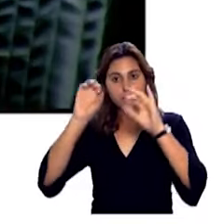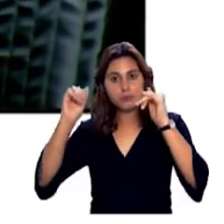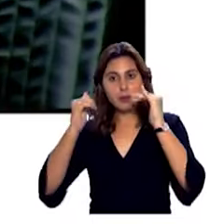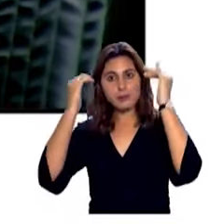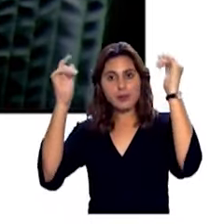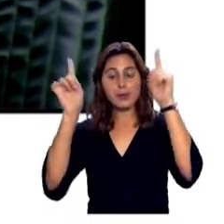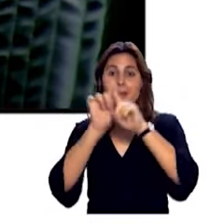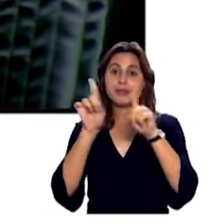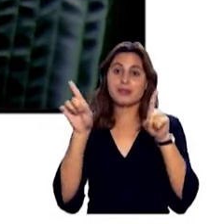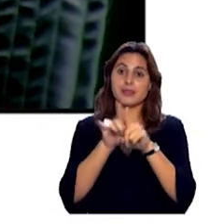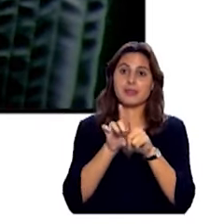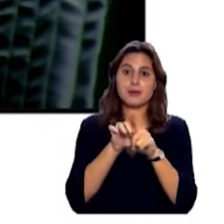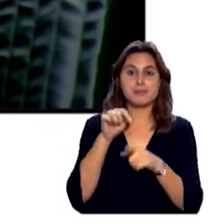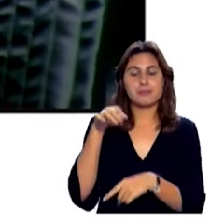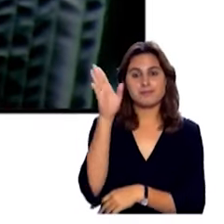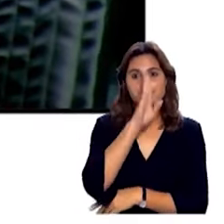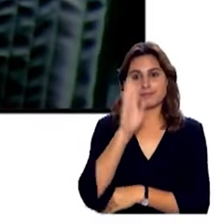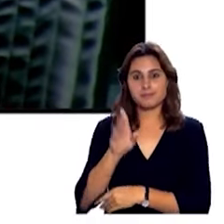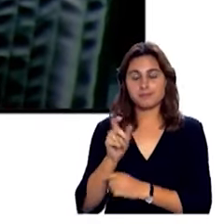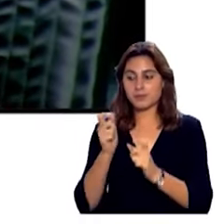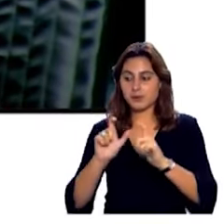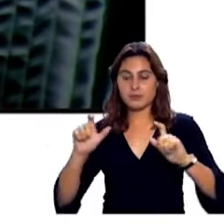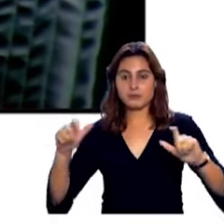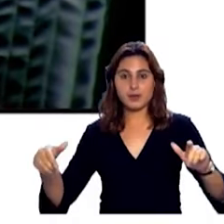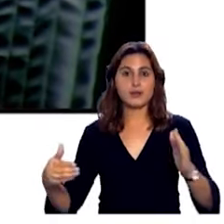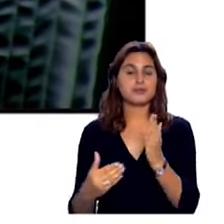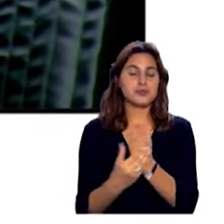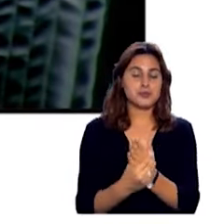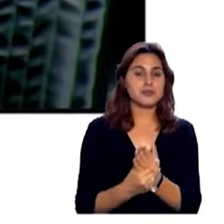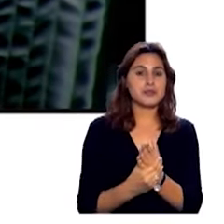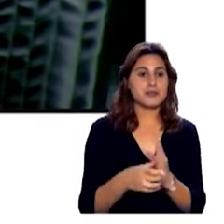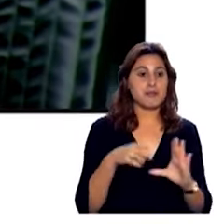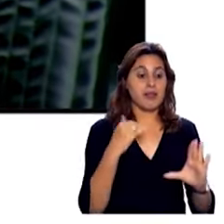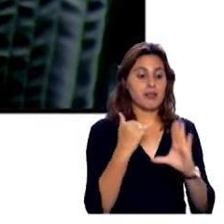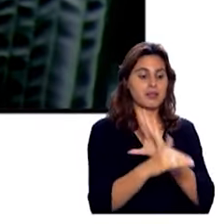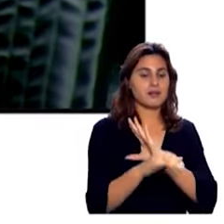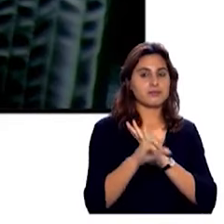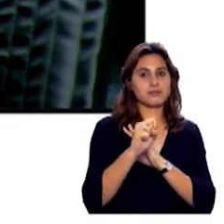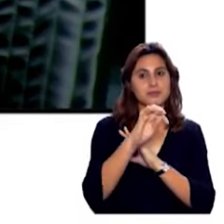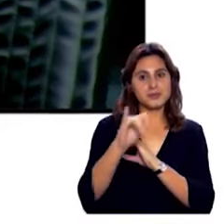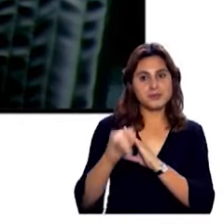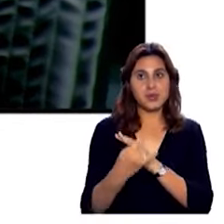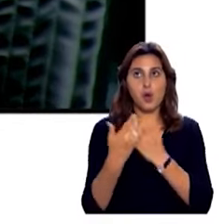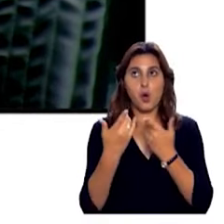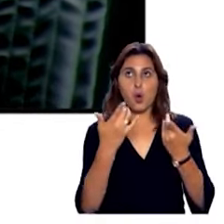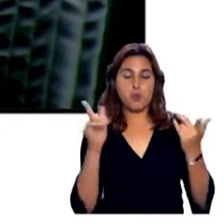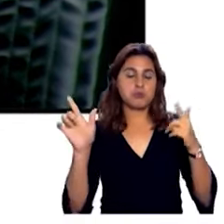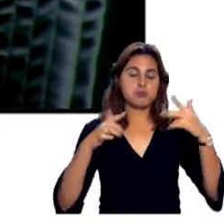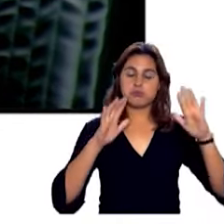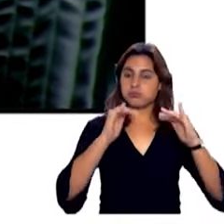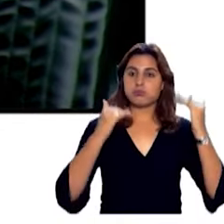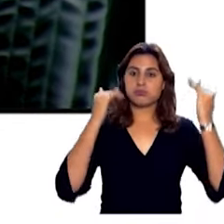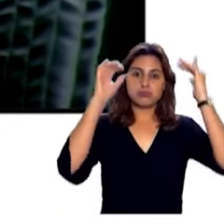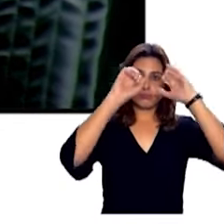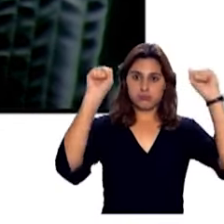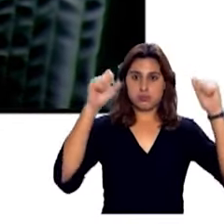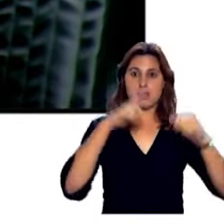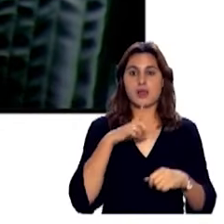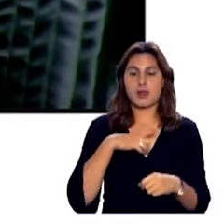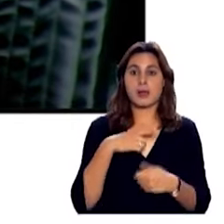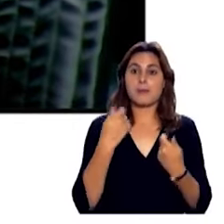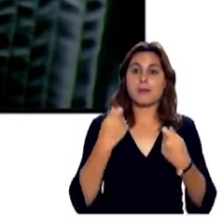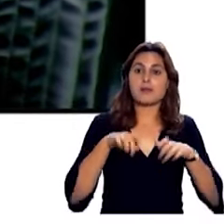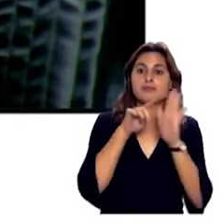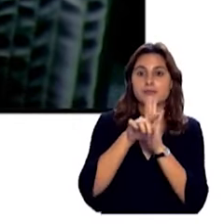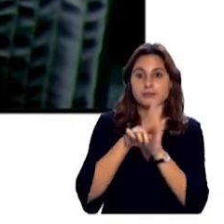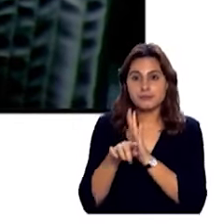brasileiro a quantidade de casos submetidas ao Tribunal Superior aos tribunais superiores e haveria que se questionar sobre se isso